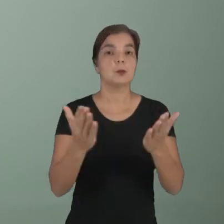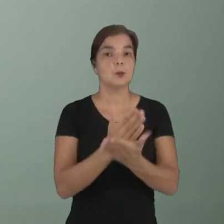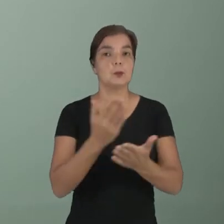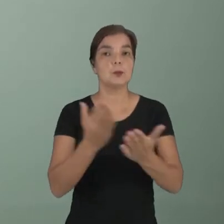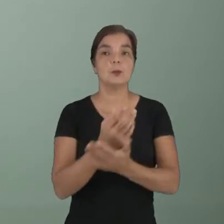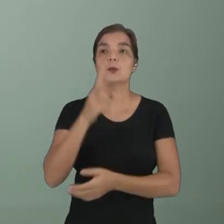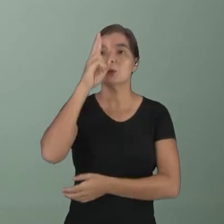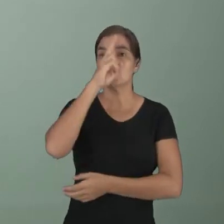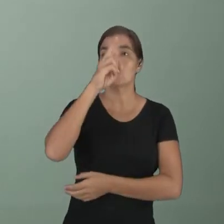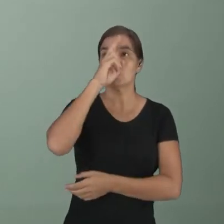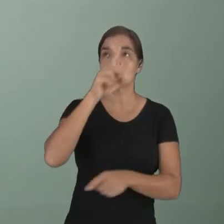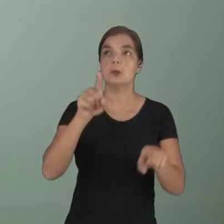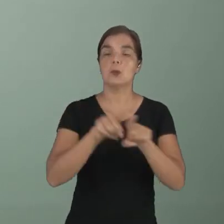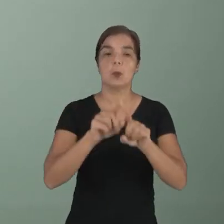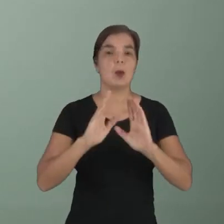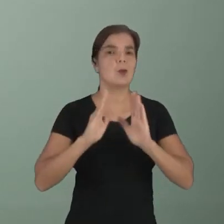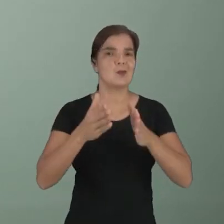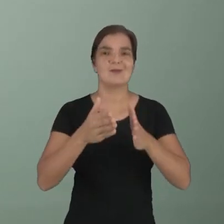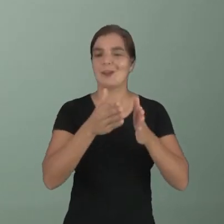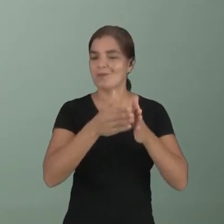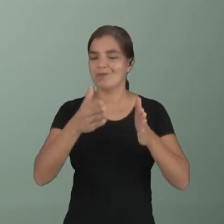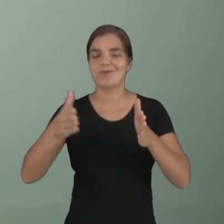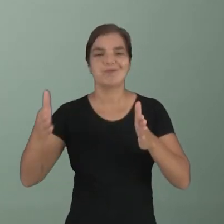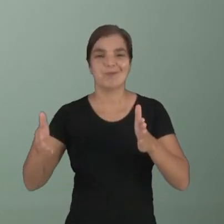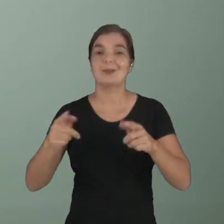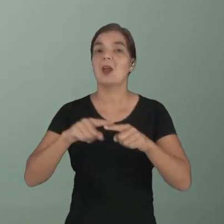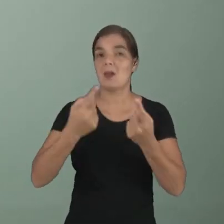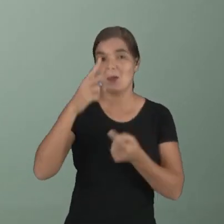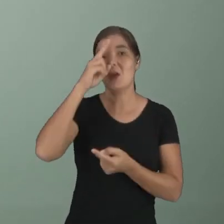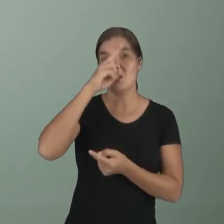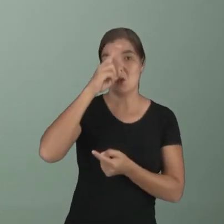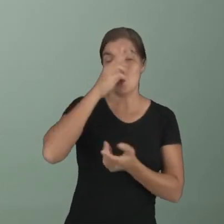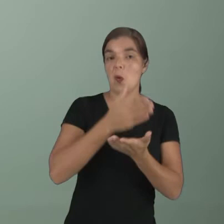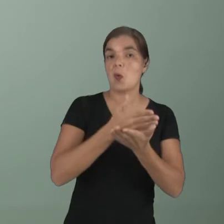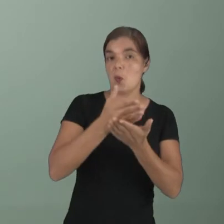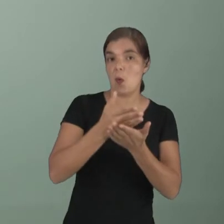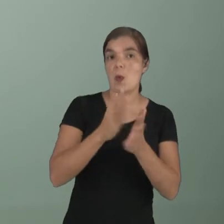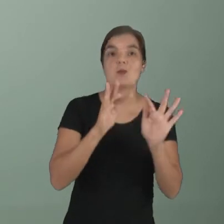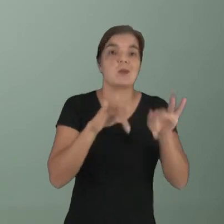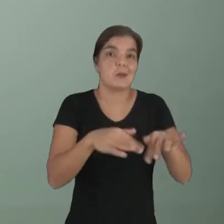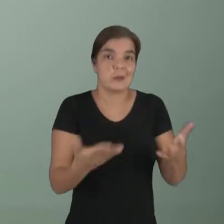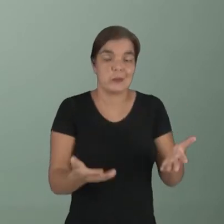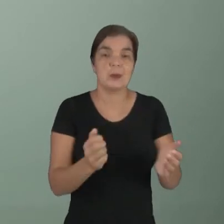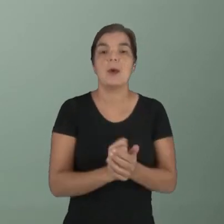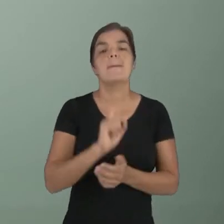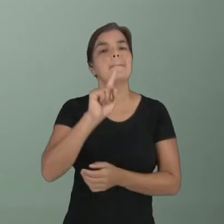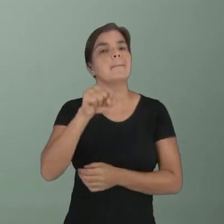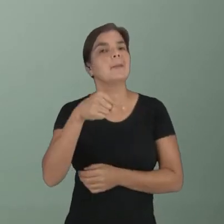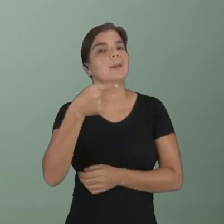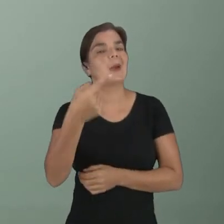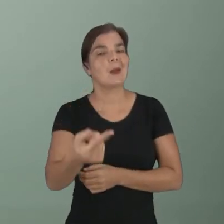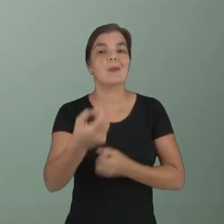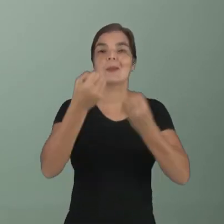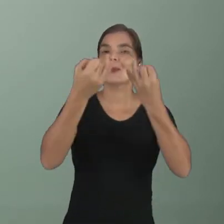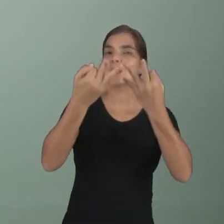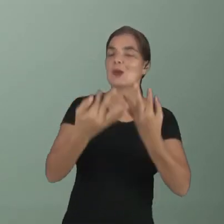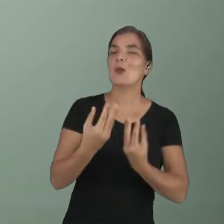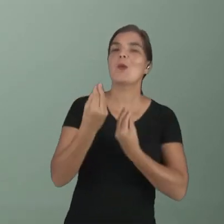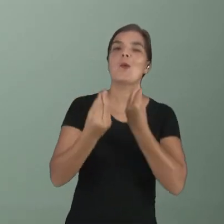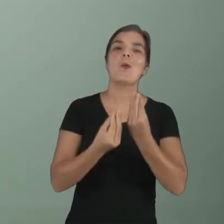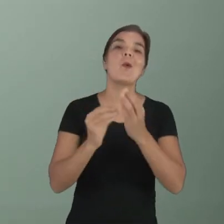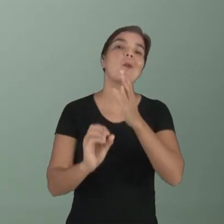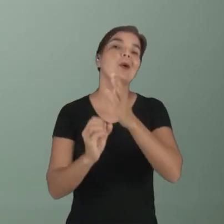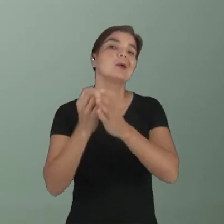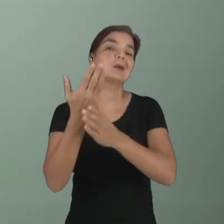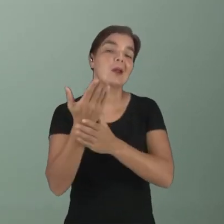muitas histórias não seguem essa sequência. Há histórias que começam pelo desfecho, para depois contar como